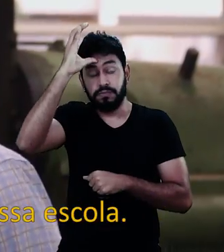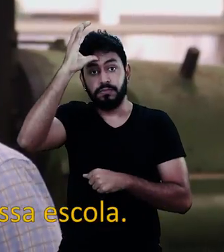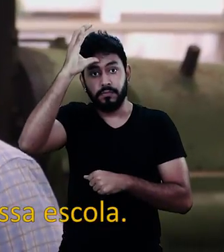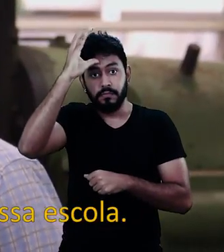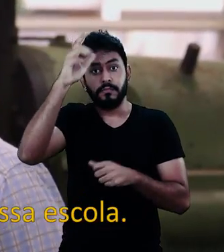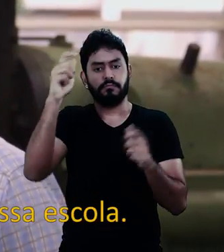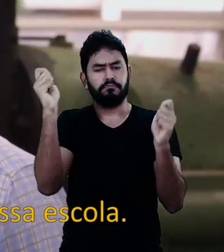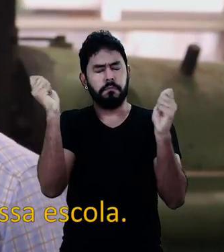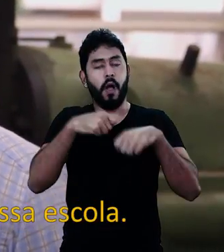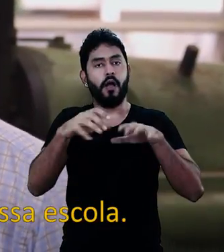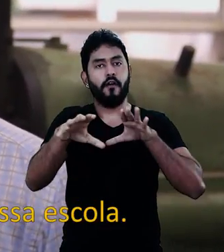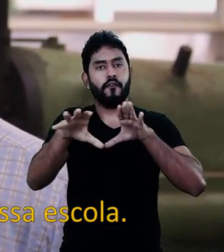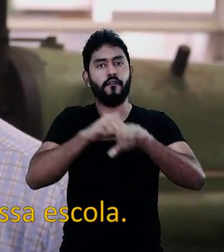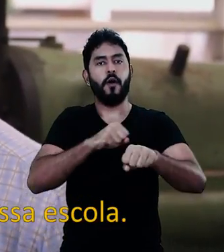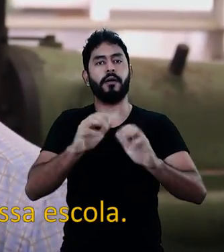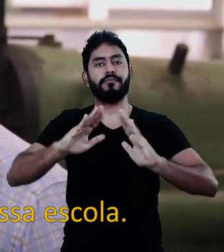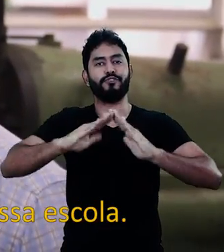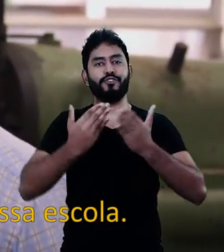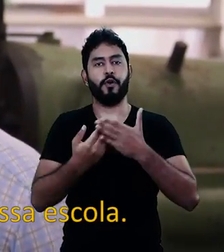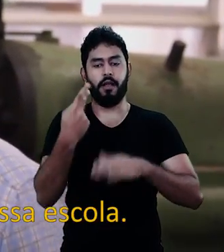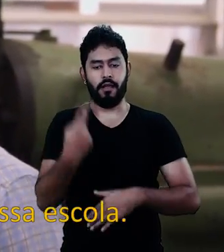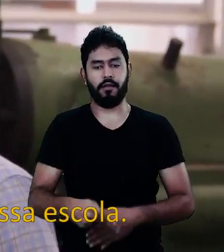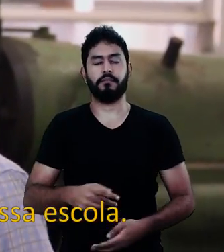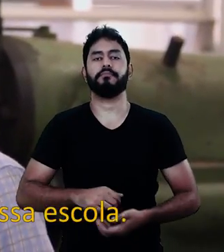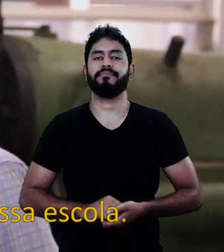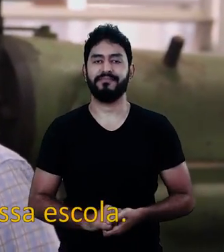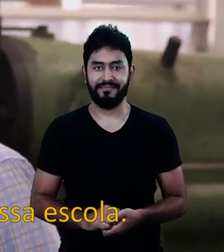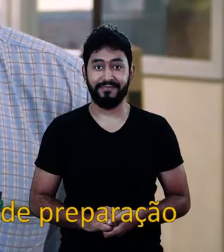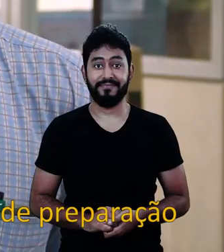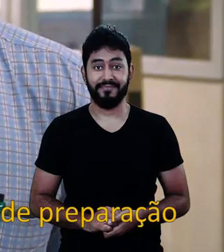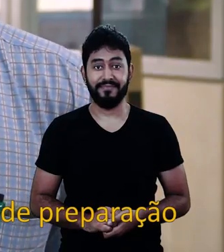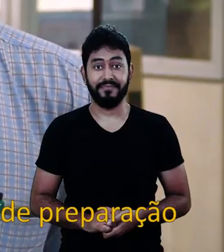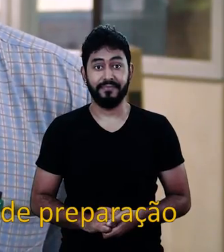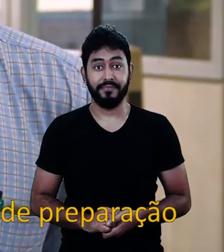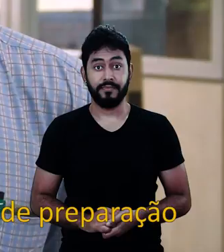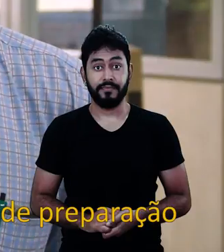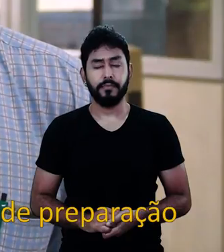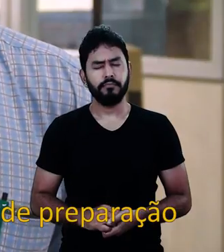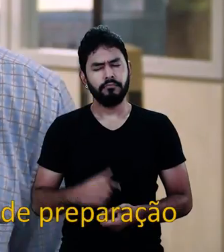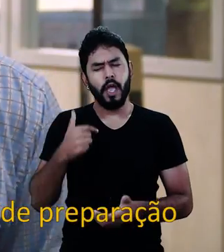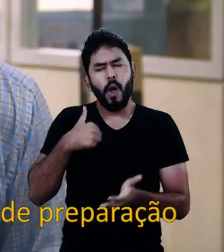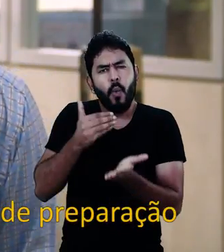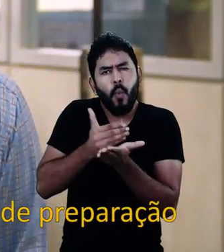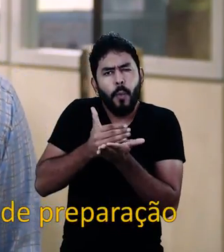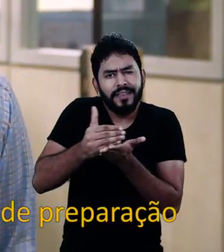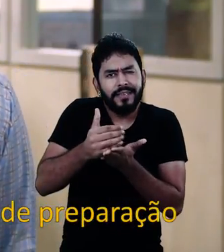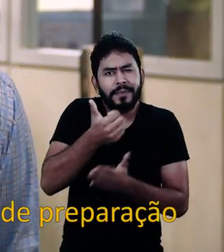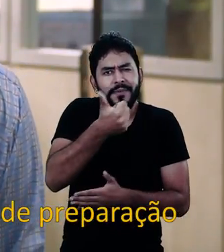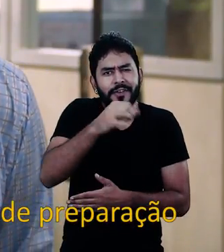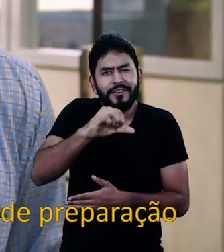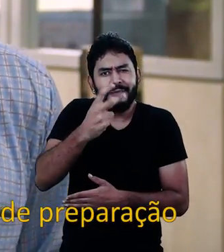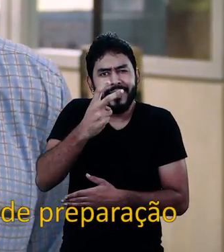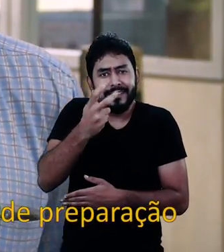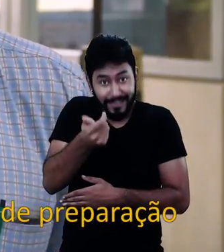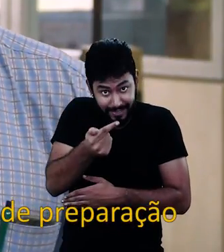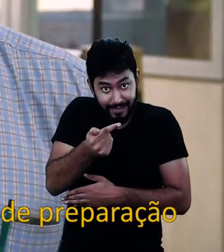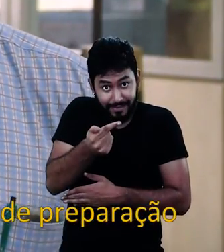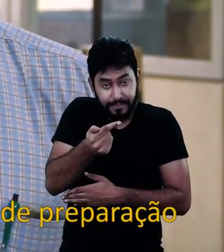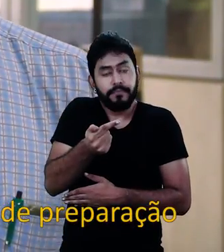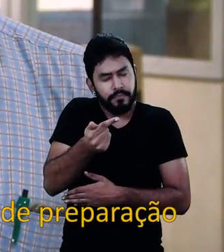sabedoria e à competência dos alunos que saem dessa escola. Eu comecei em